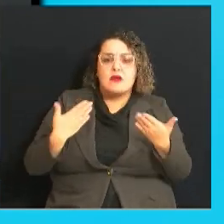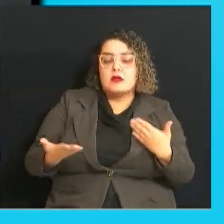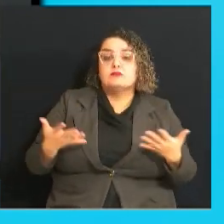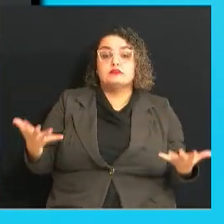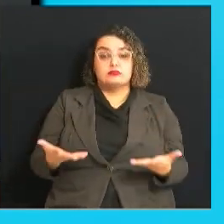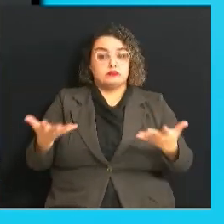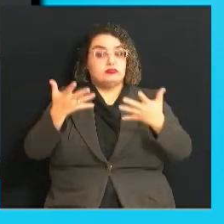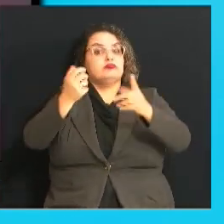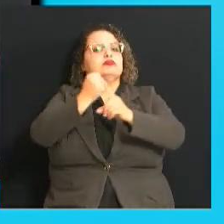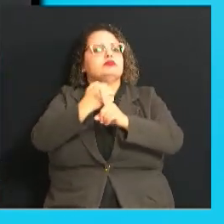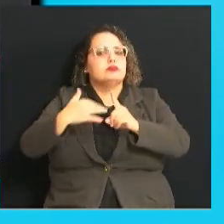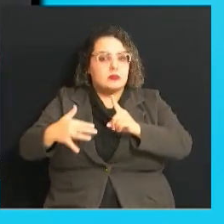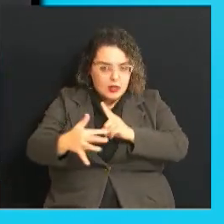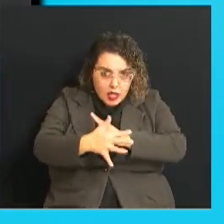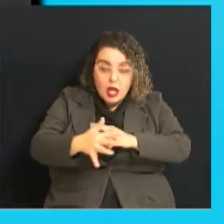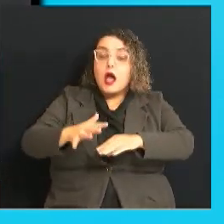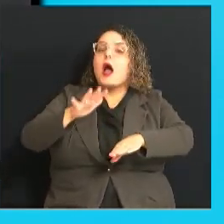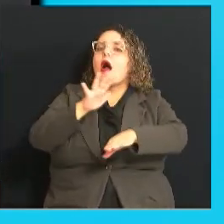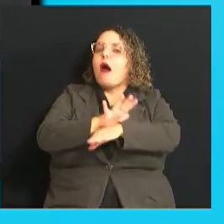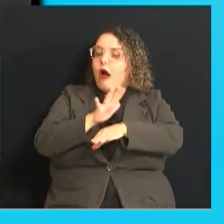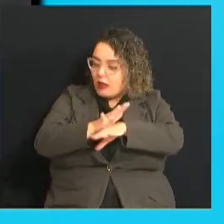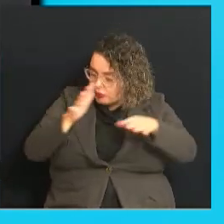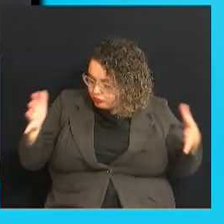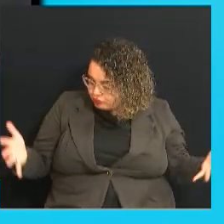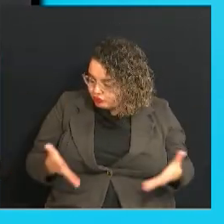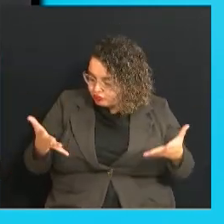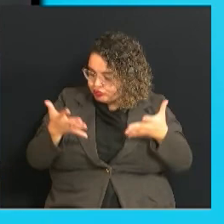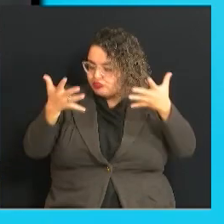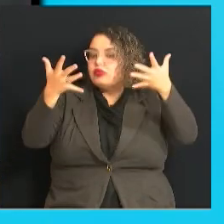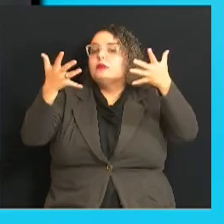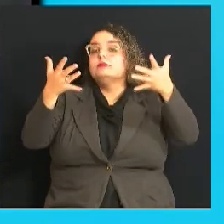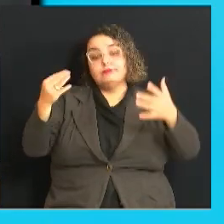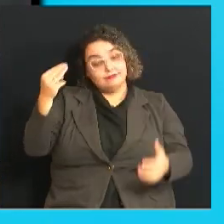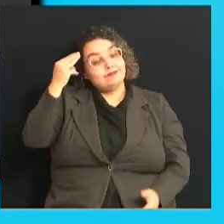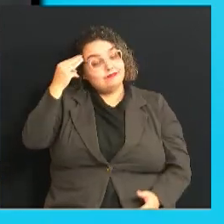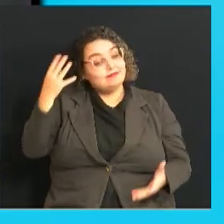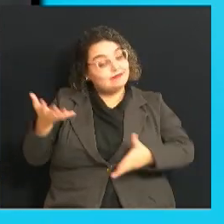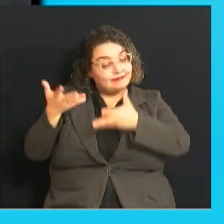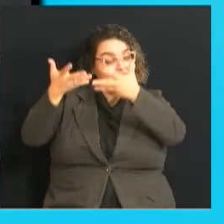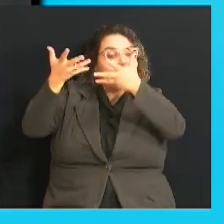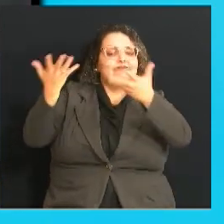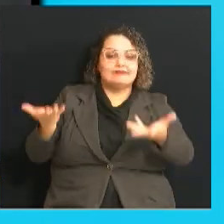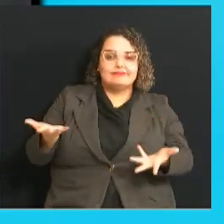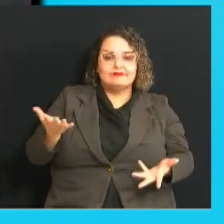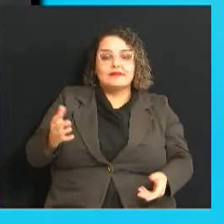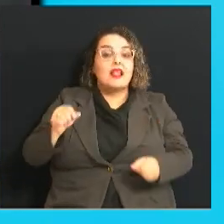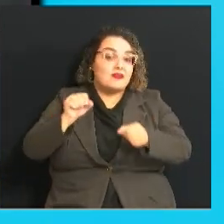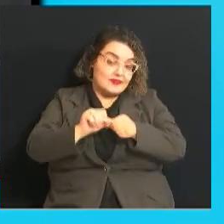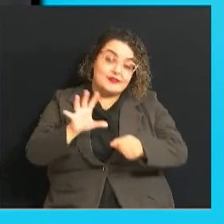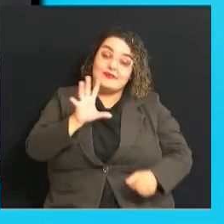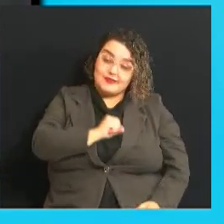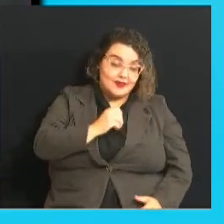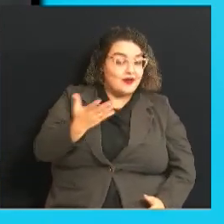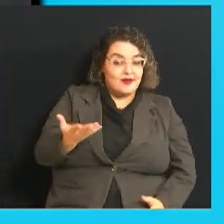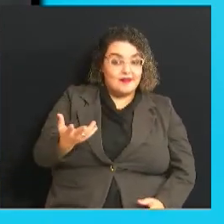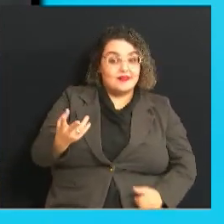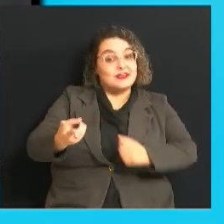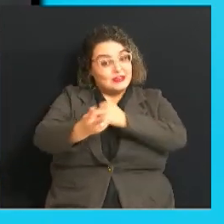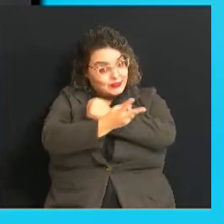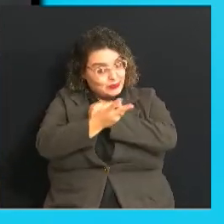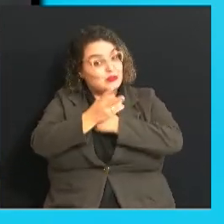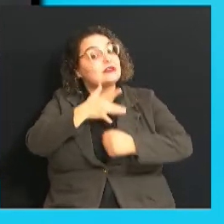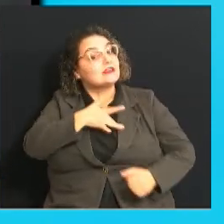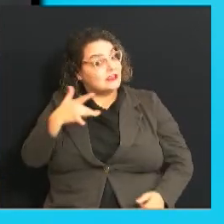social, isso ajuda bastante a estimular a mente. Então é isso. Acho que a gente tem que fazer o que gosta, cuidar um pouquinho da